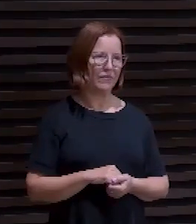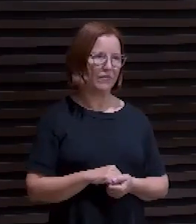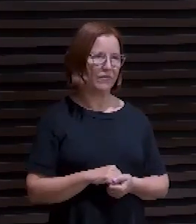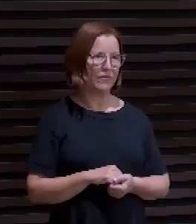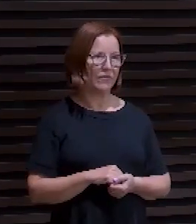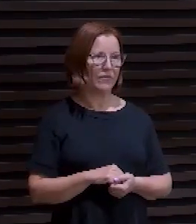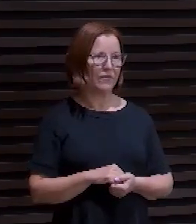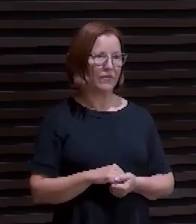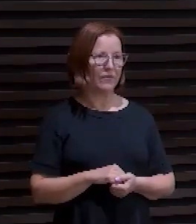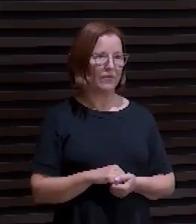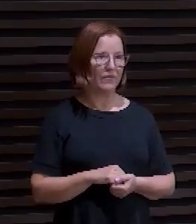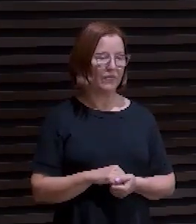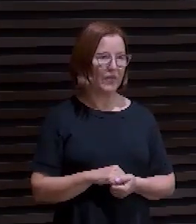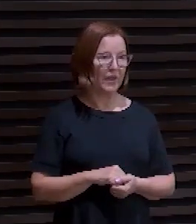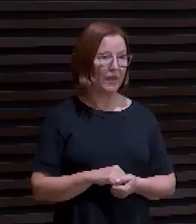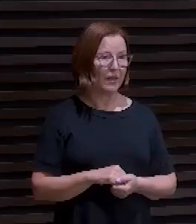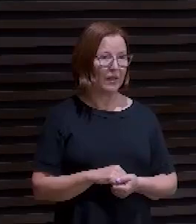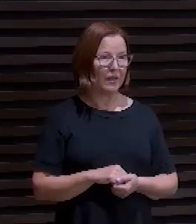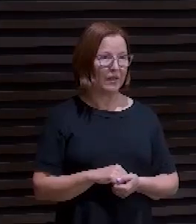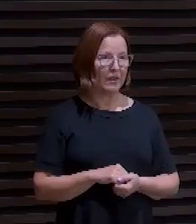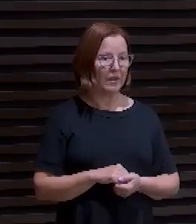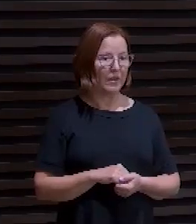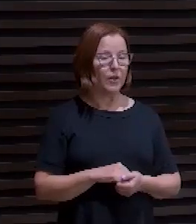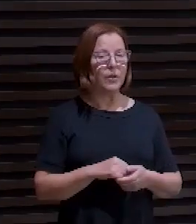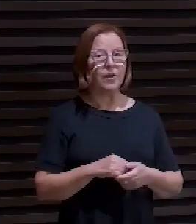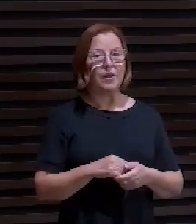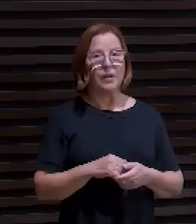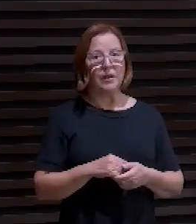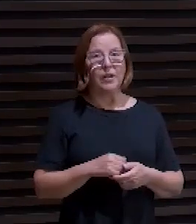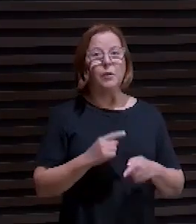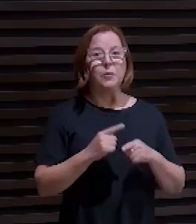Isso está dentro de nós porque nós temos uma natureza caída.